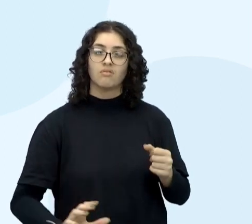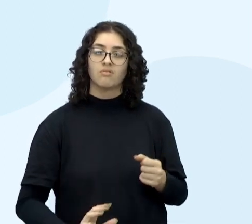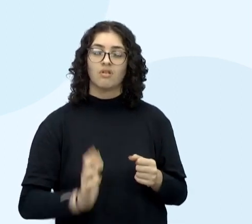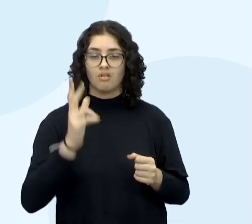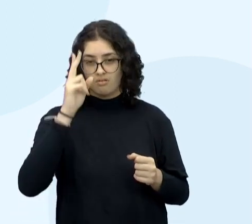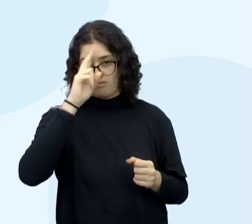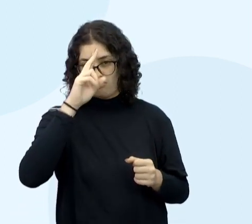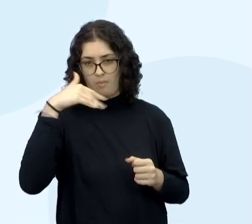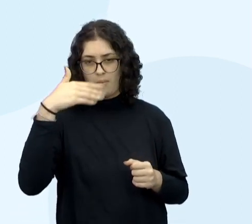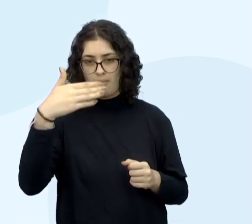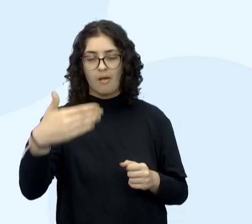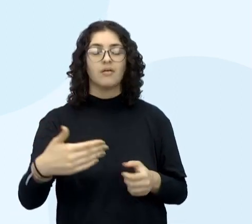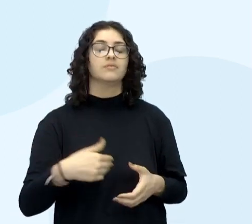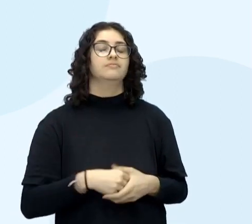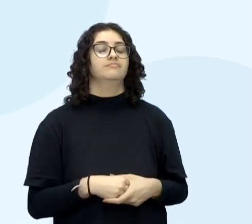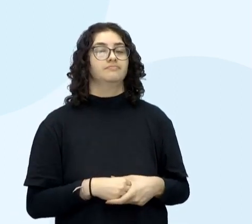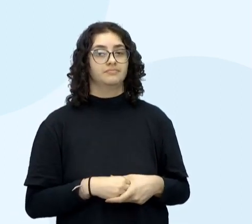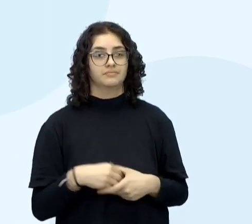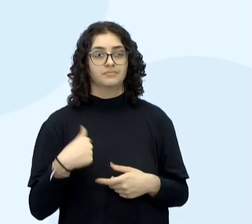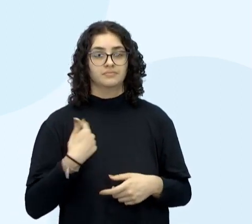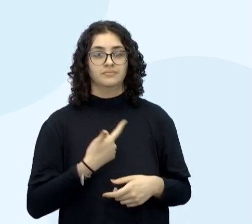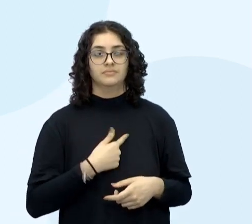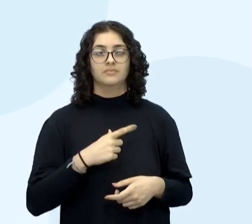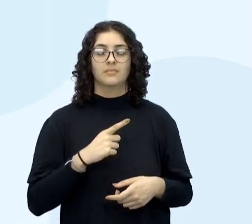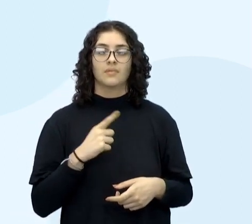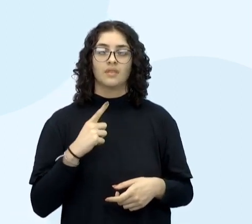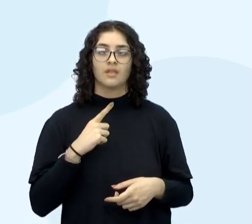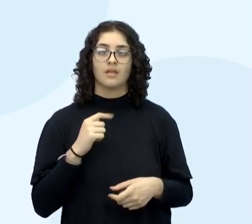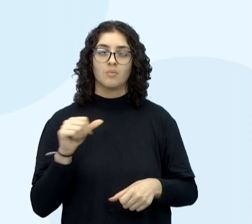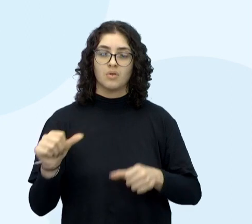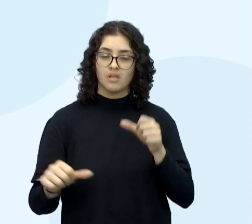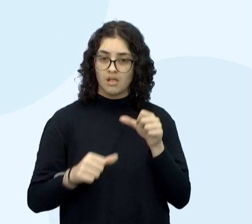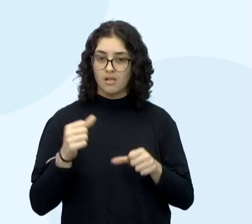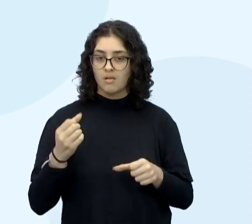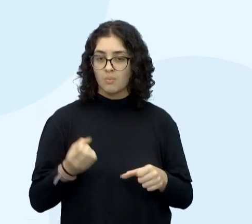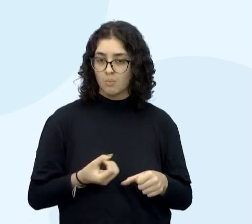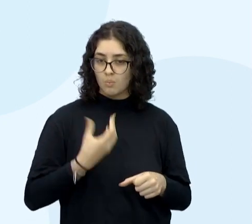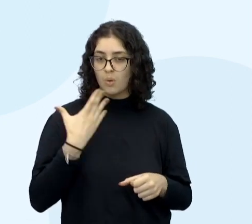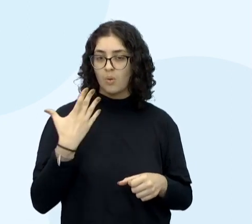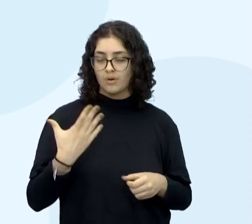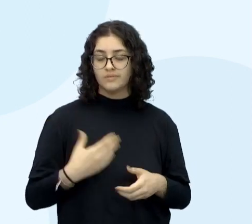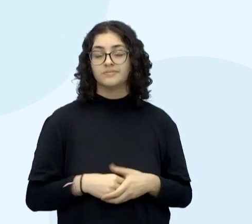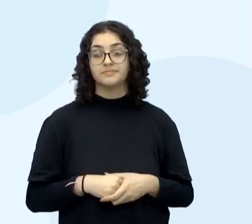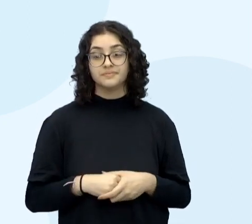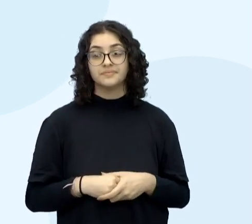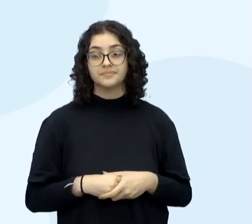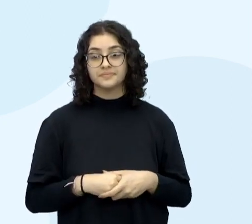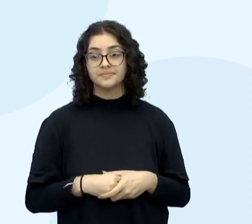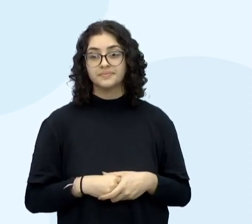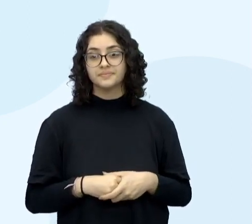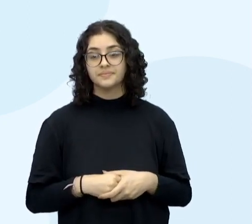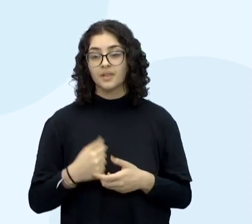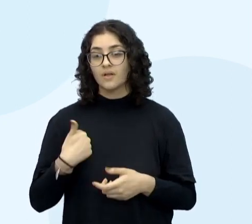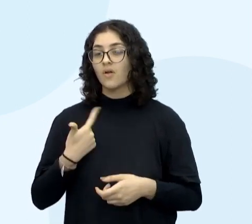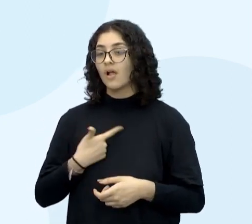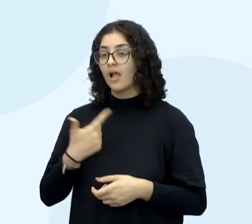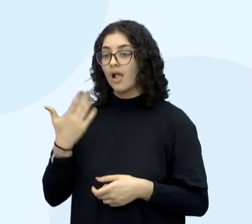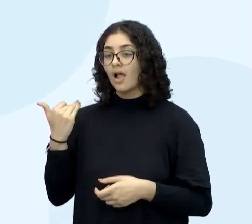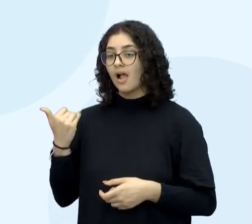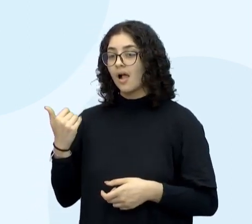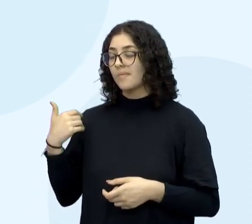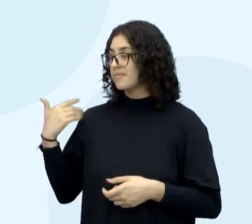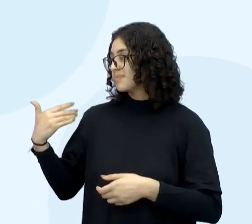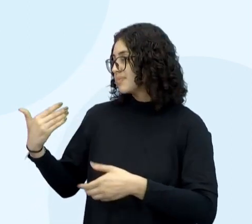da história, né? E nós temos aí mudanças positivas em vários pontos, nós sabemos que hoje ainda